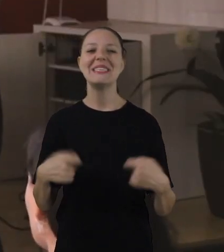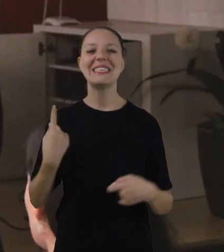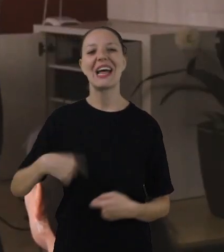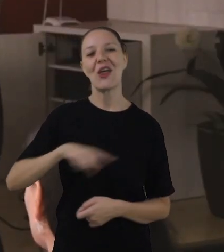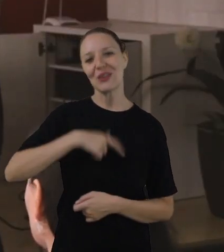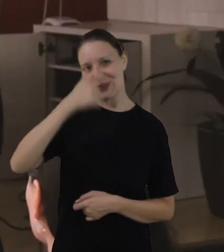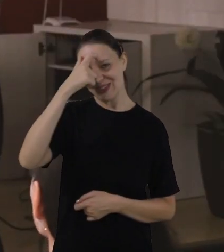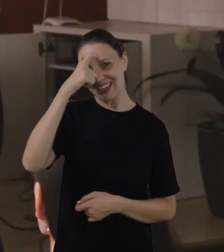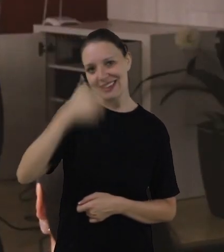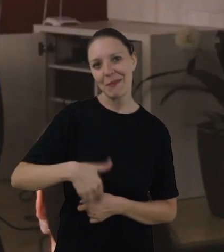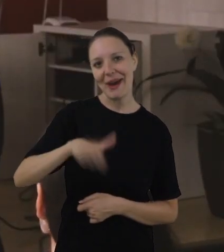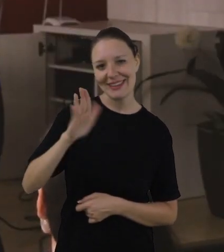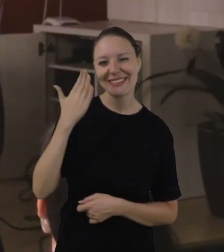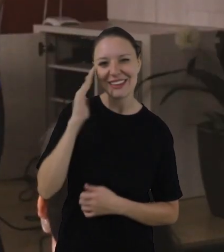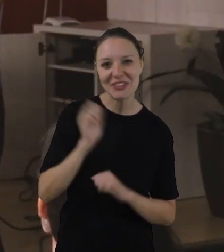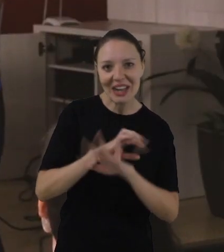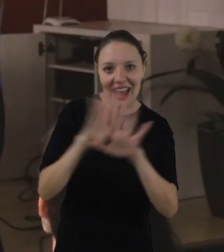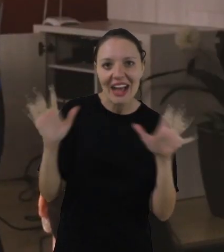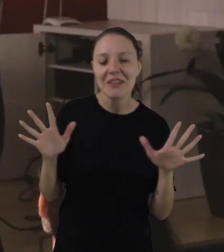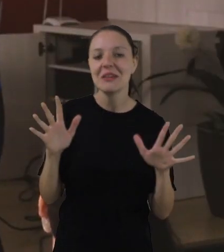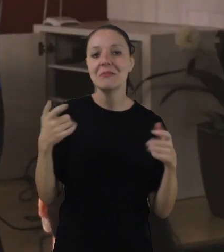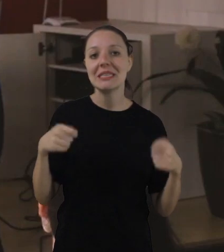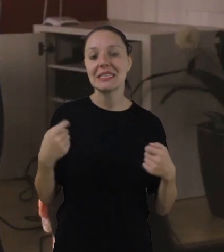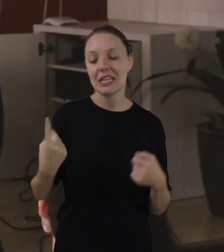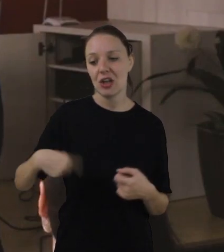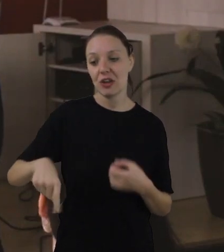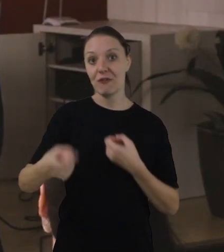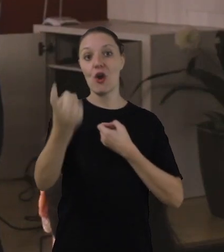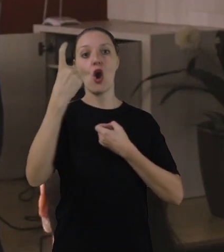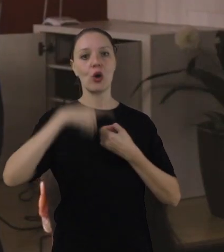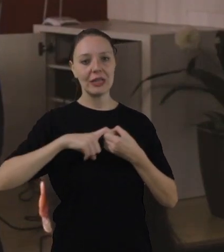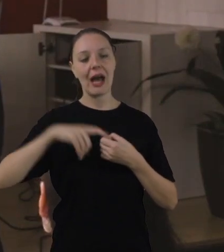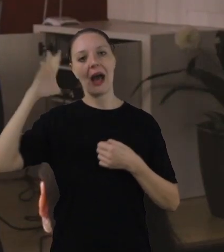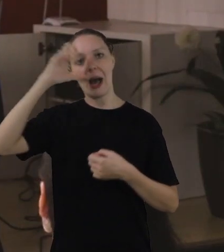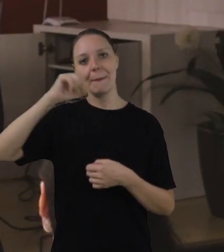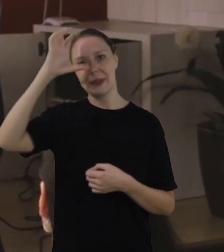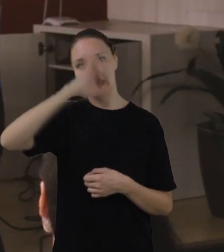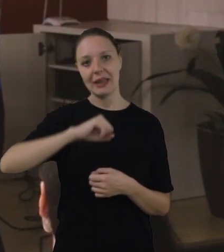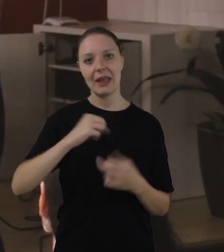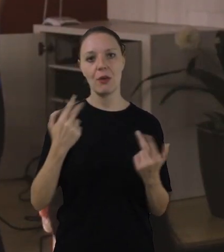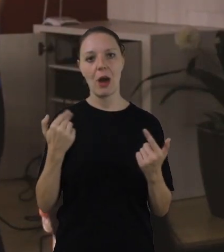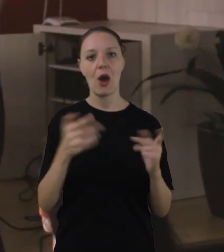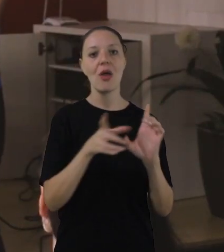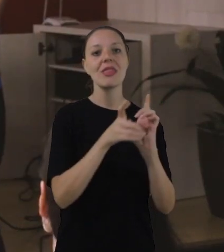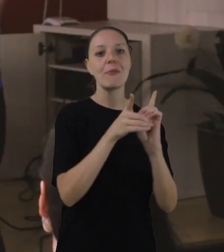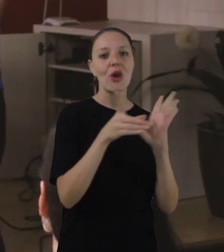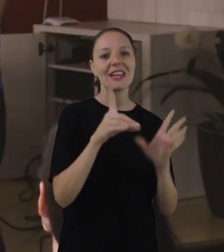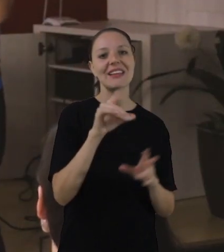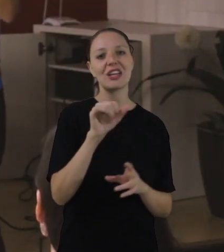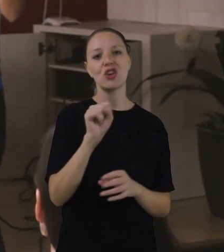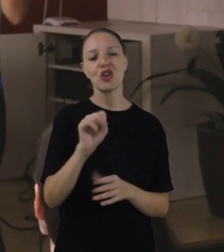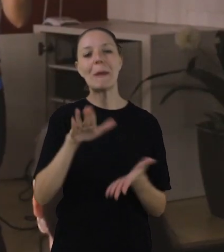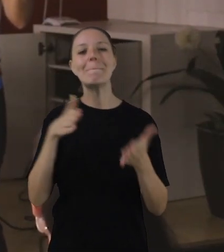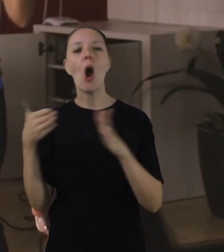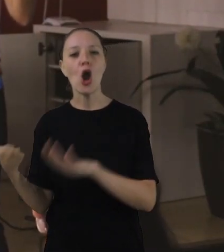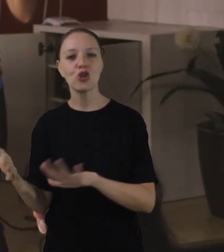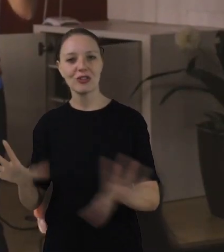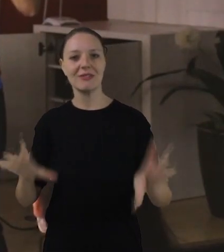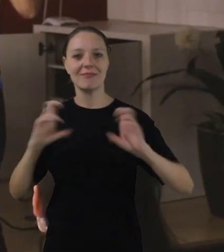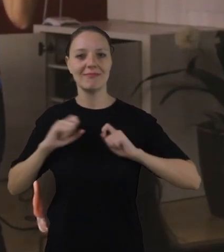gente precisa voltar a aprender, a gente precisa pensar nessa democracia dos mortos, né? A gente